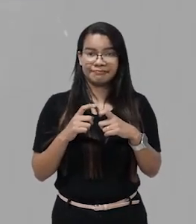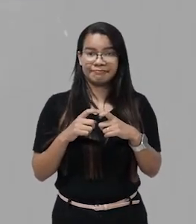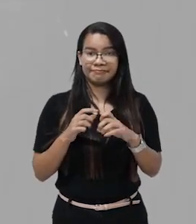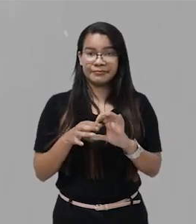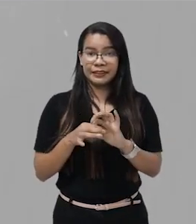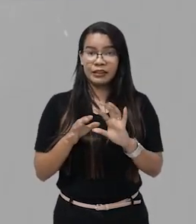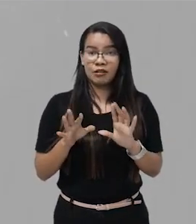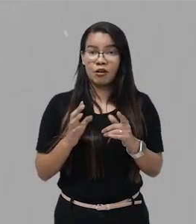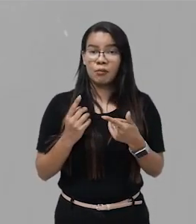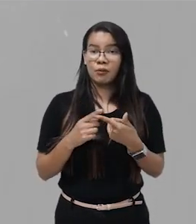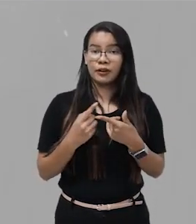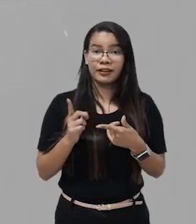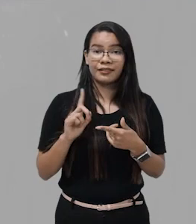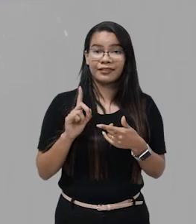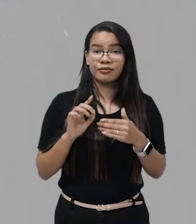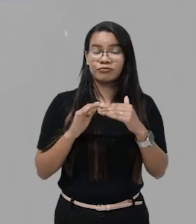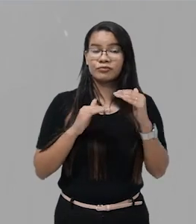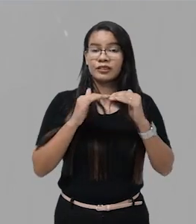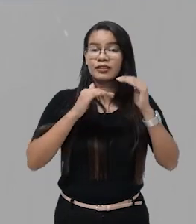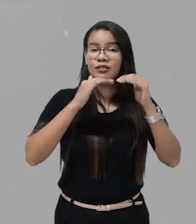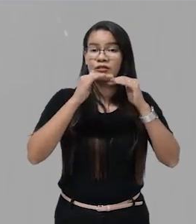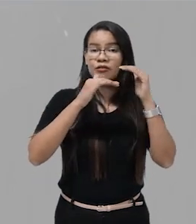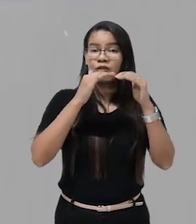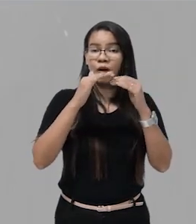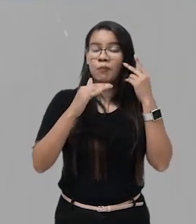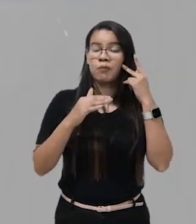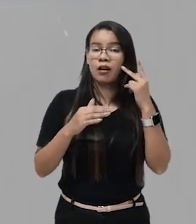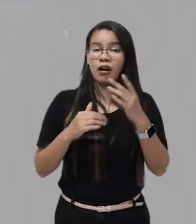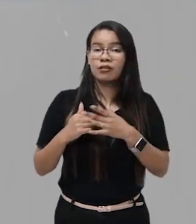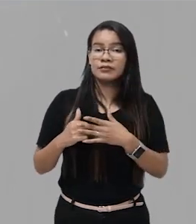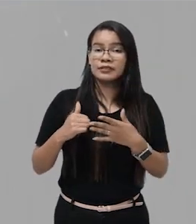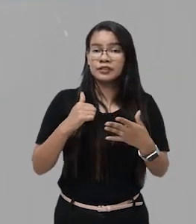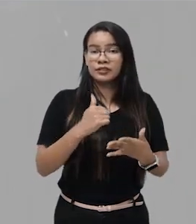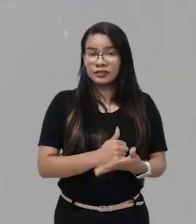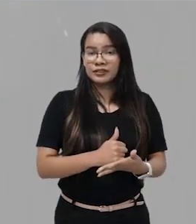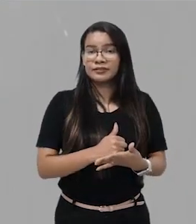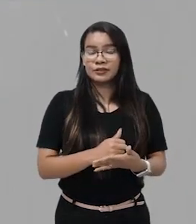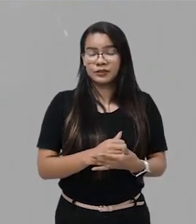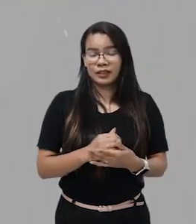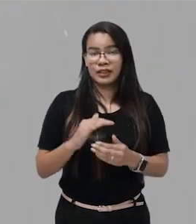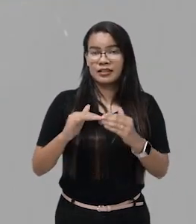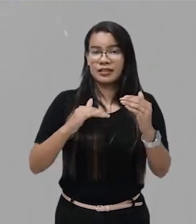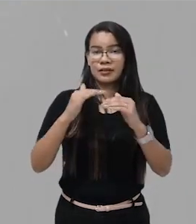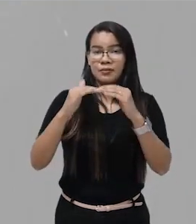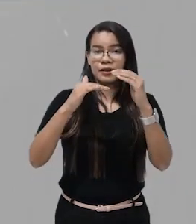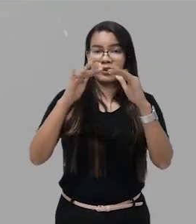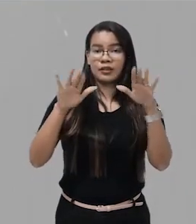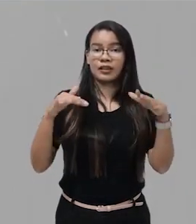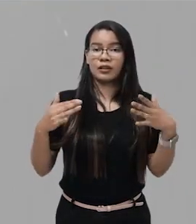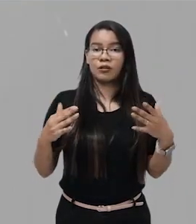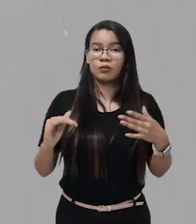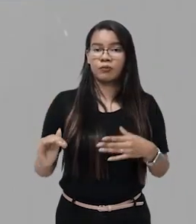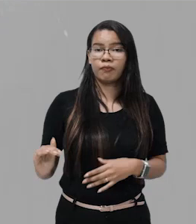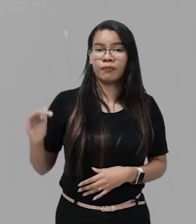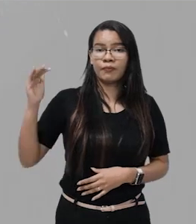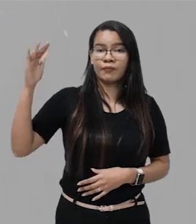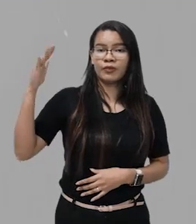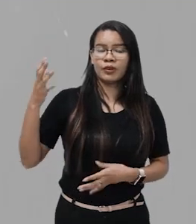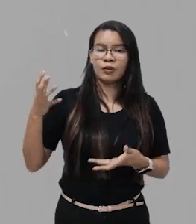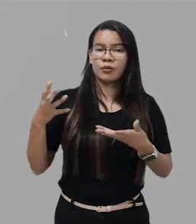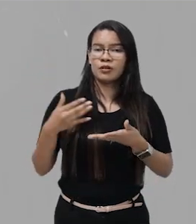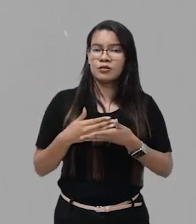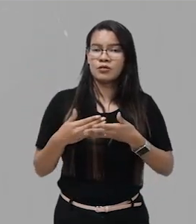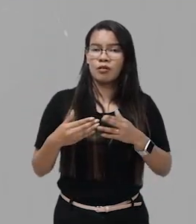não desenvolvia para auxiliar ele no crescimento. Ele fez uso de substâncias sintéticas